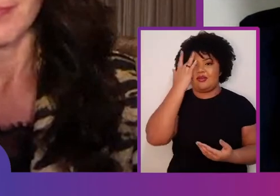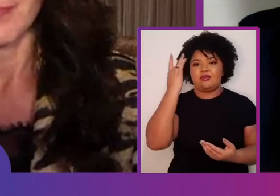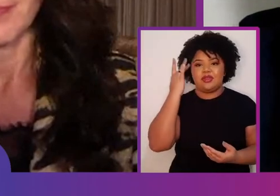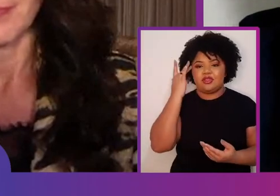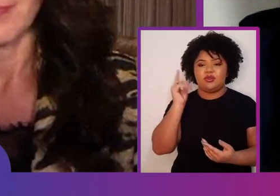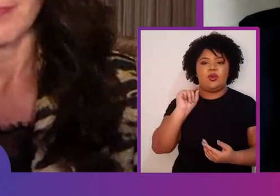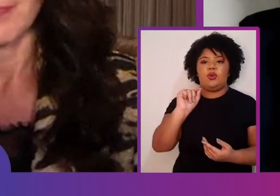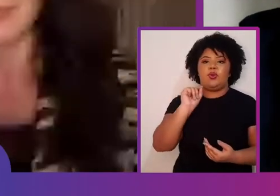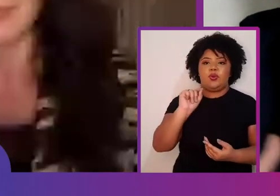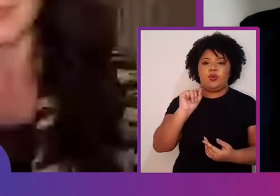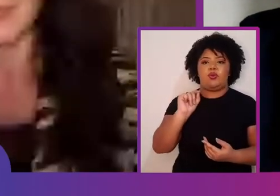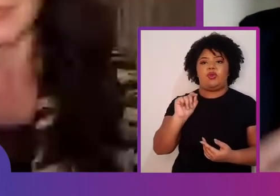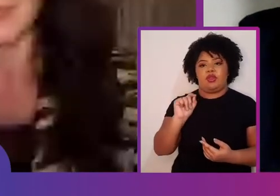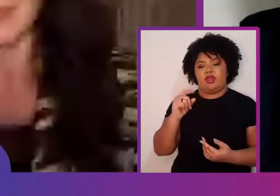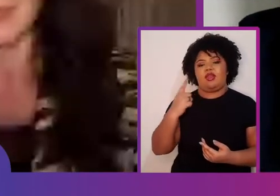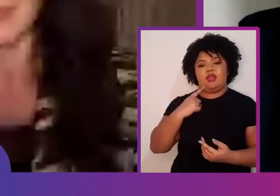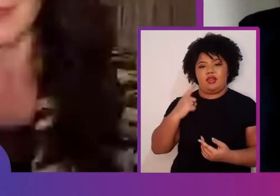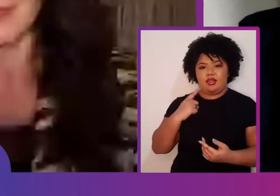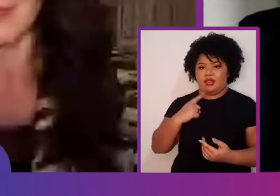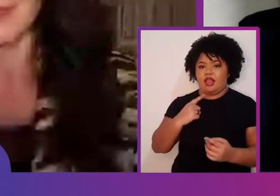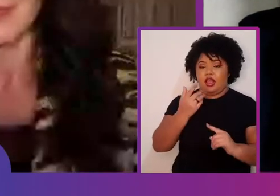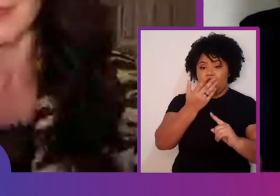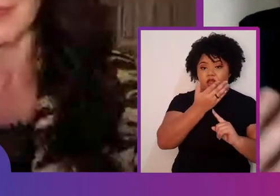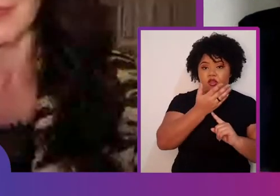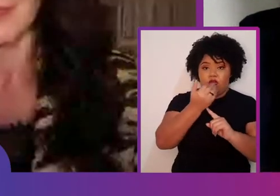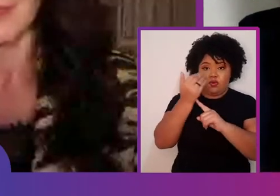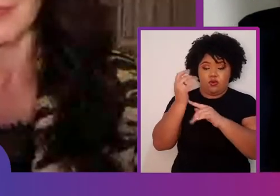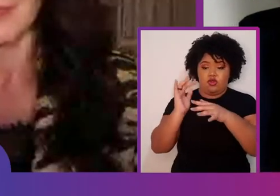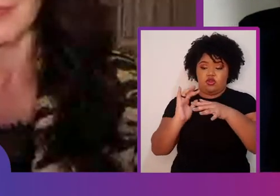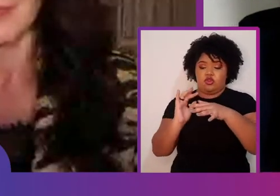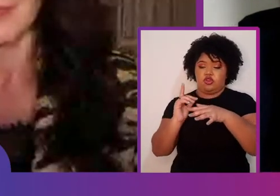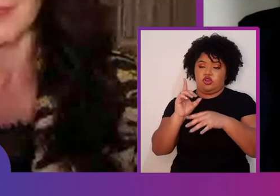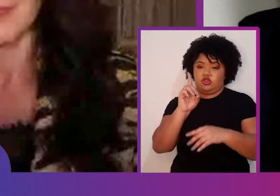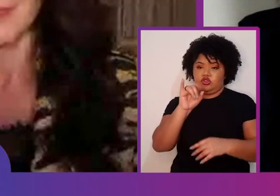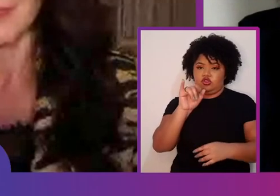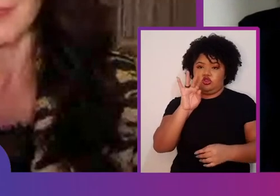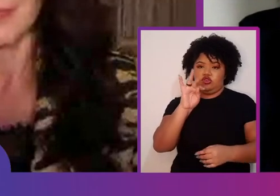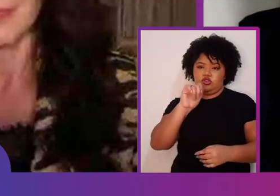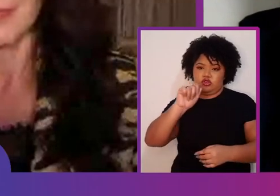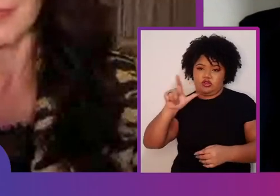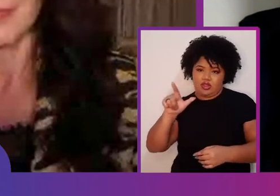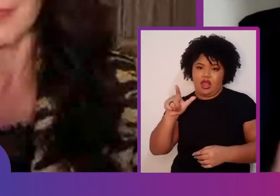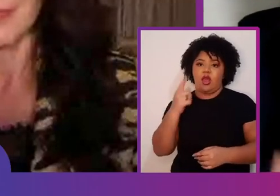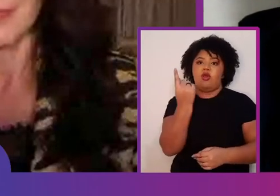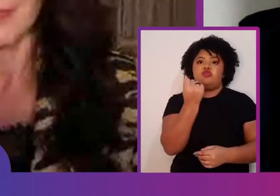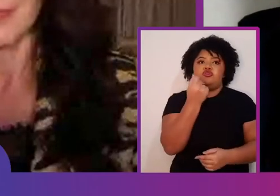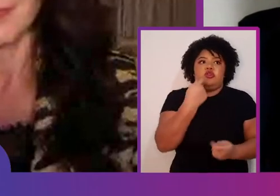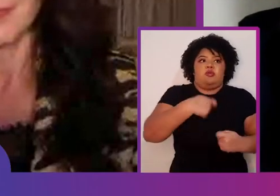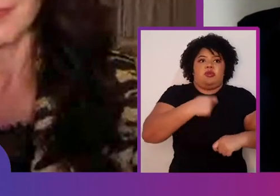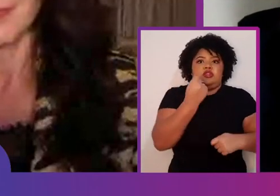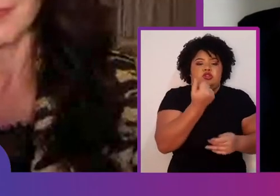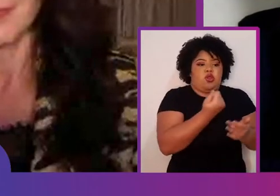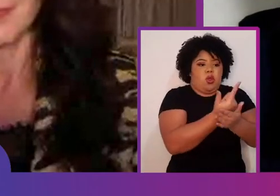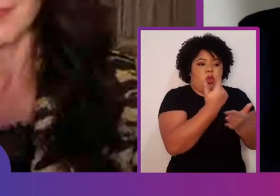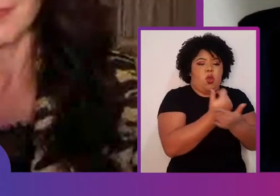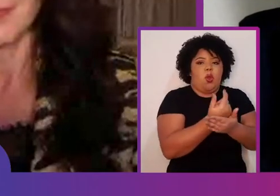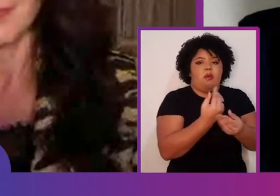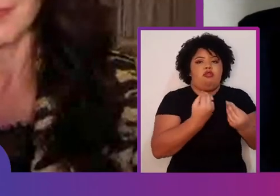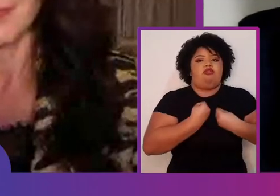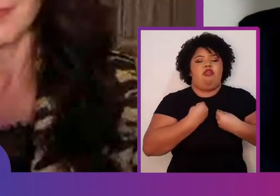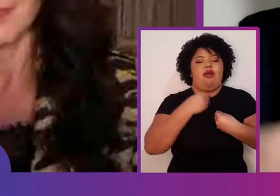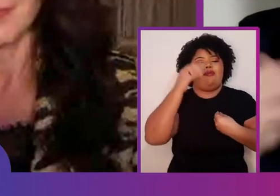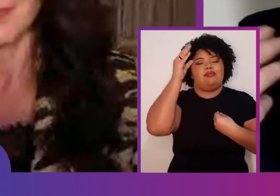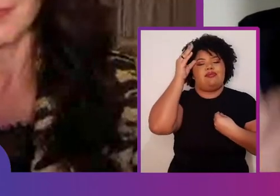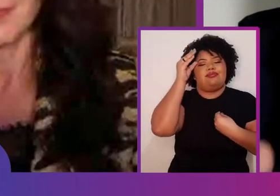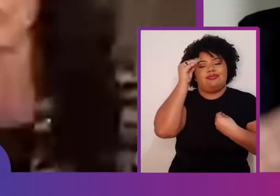a essa revolução digital, e dinheiro passou a ser uma coisa que comprava conforto, né? Então hoje você compra conforto, e compra